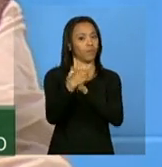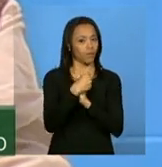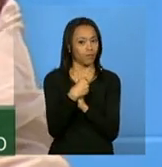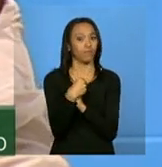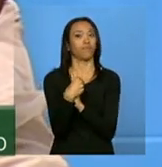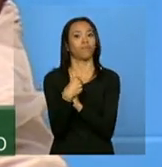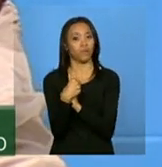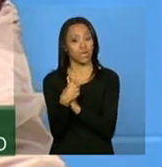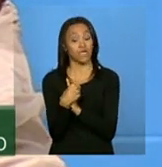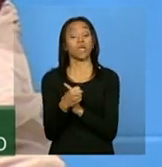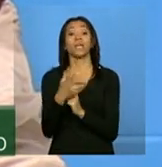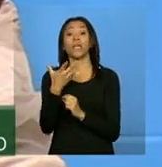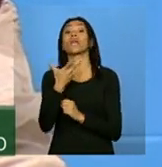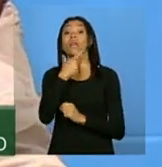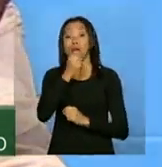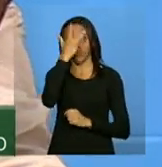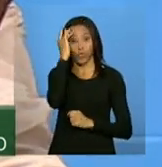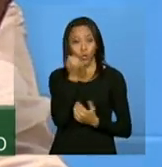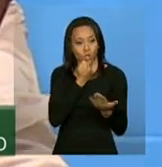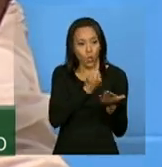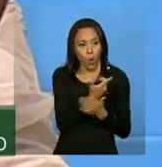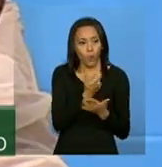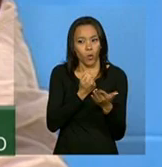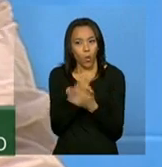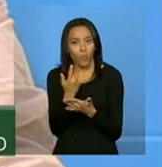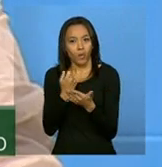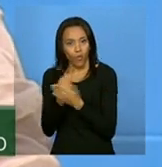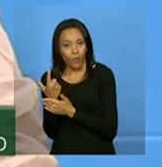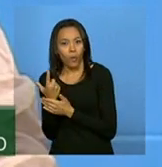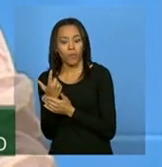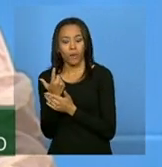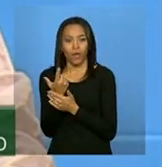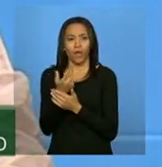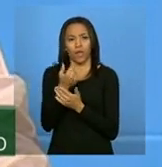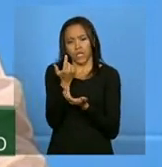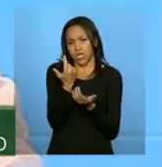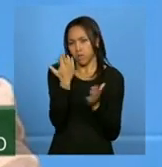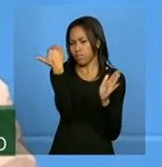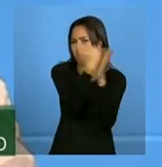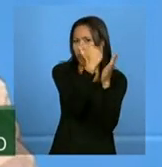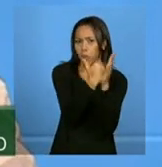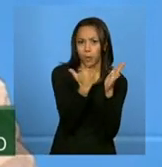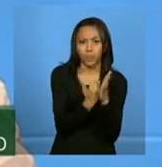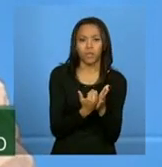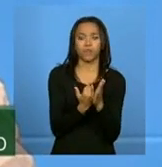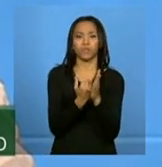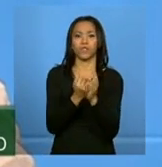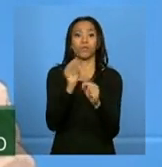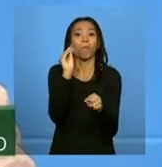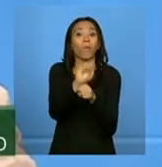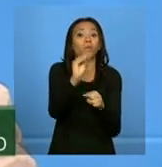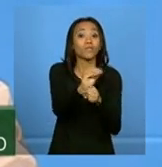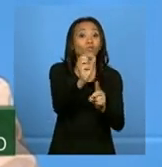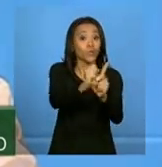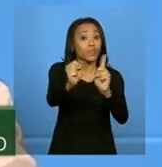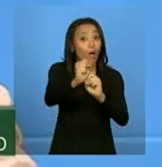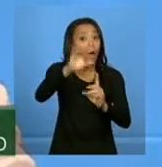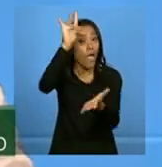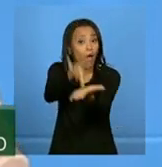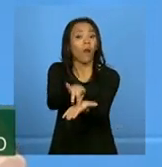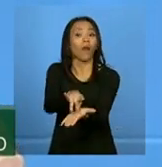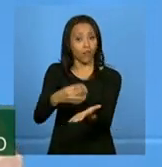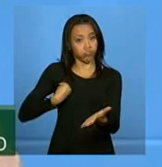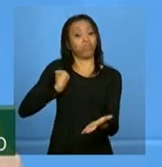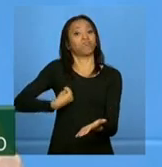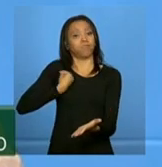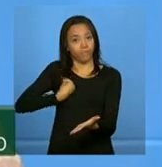Em que os consumidores também têm sido muito fortes, em que programas de, proteção social também existem, em